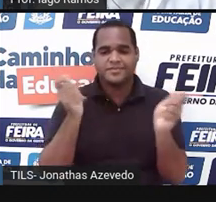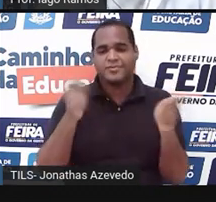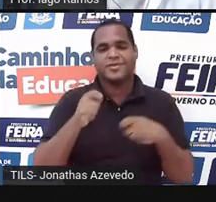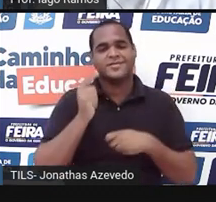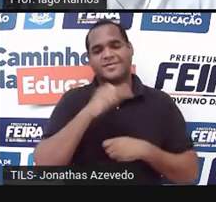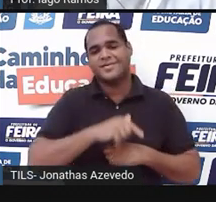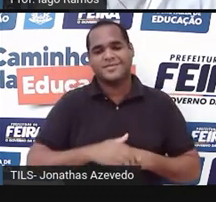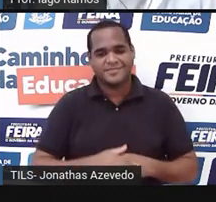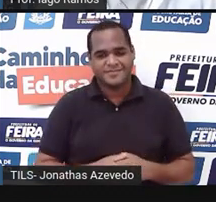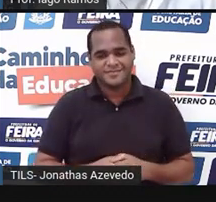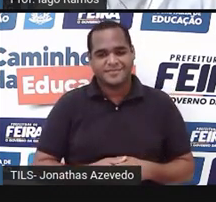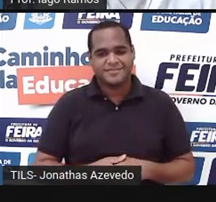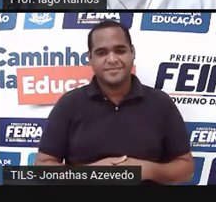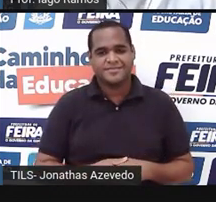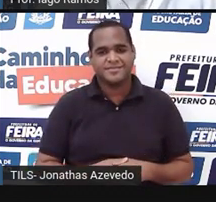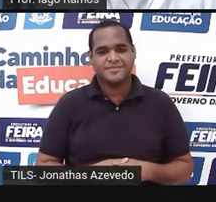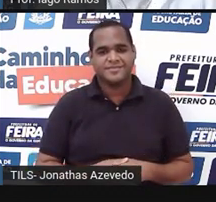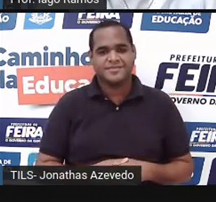ok